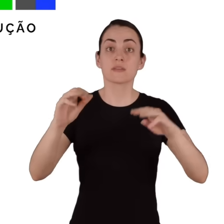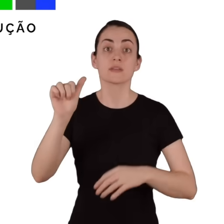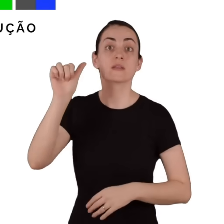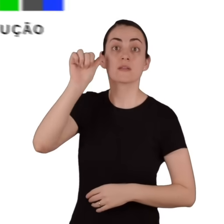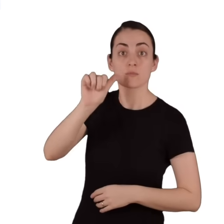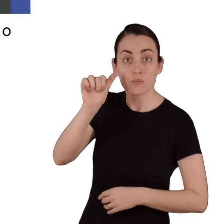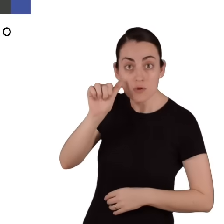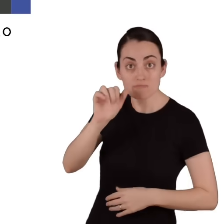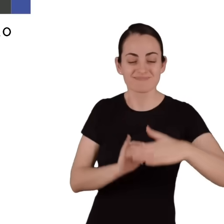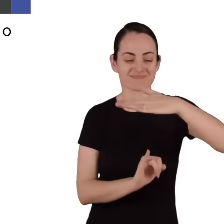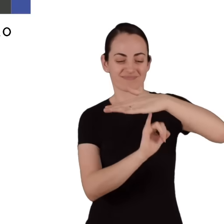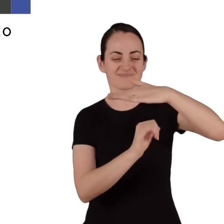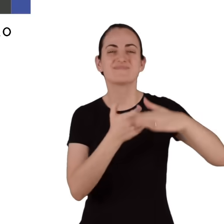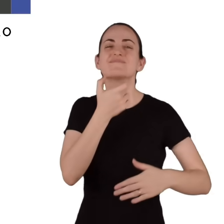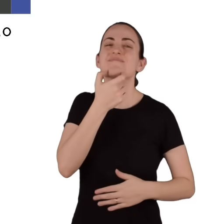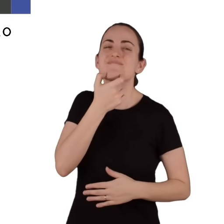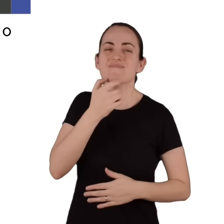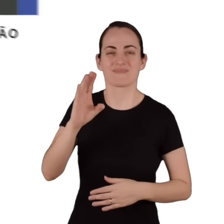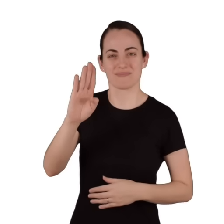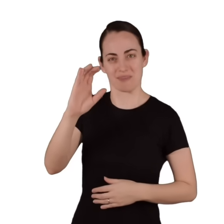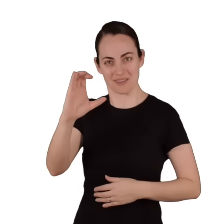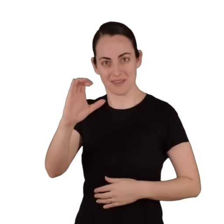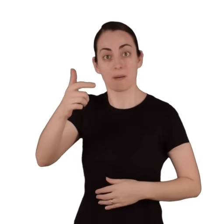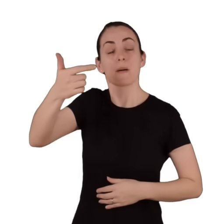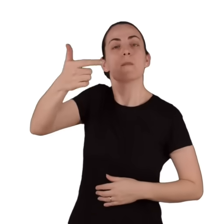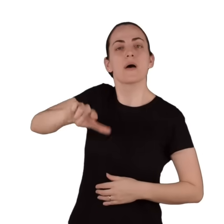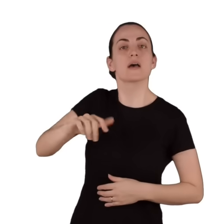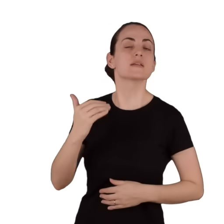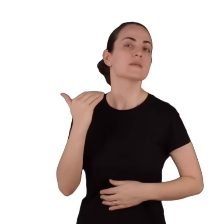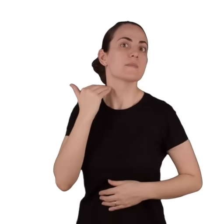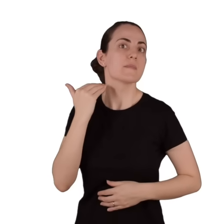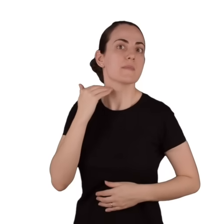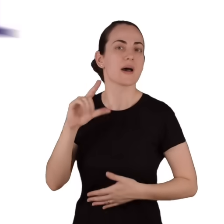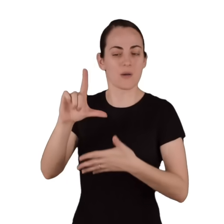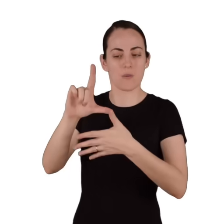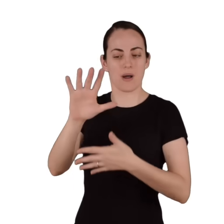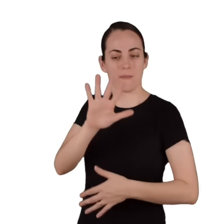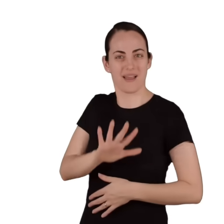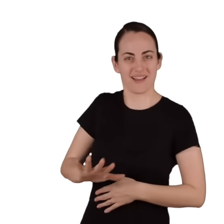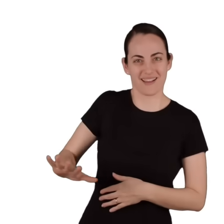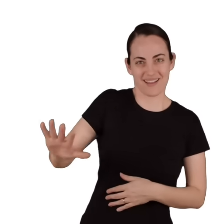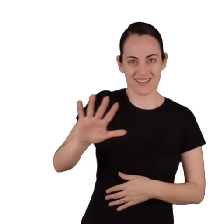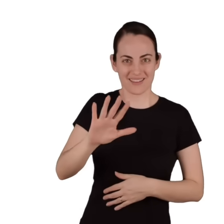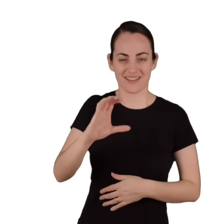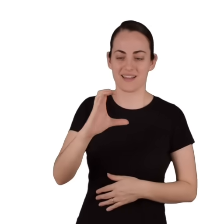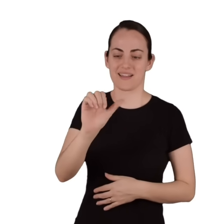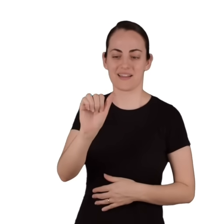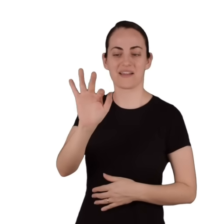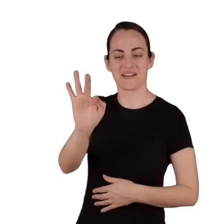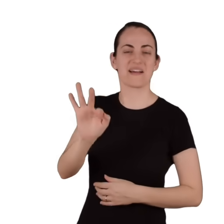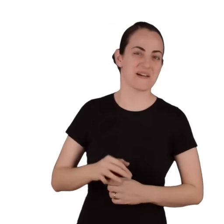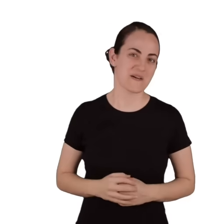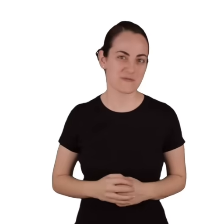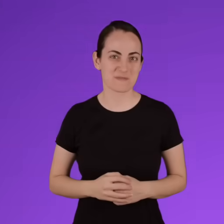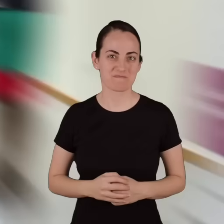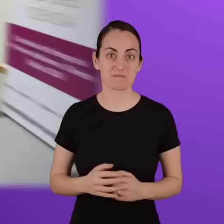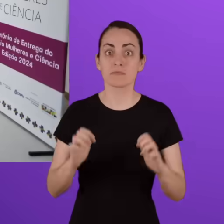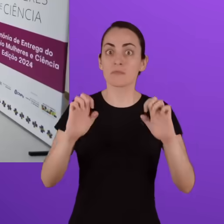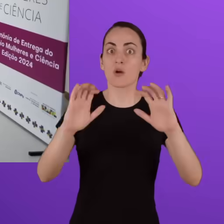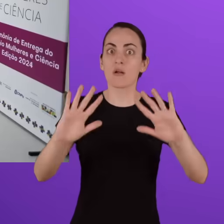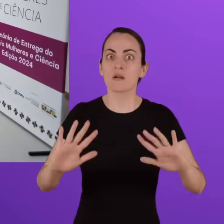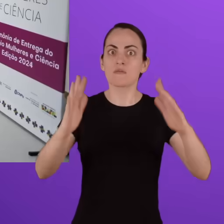Inovação, o Ministério das Mulheres, o British Council e o Banco de Desenvolvimento da América Latina e Caribe.